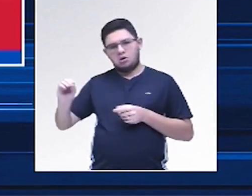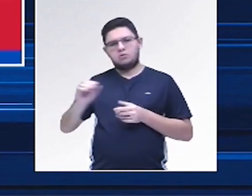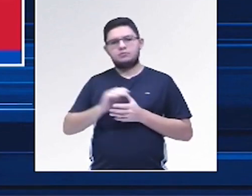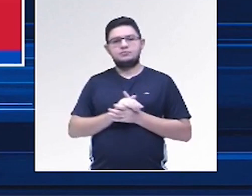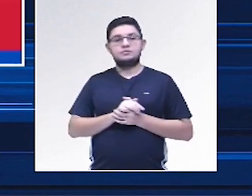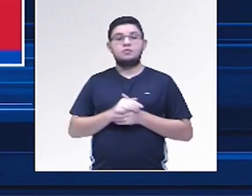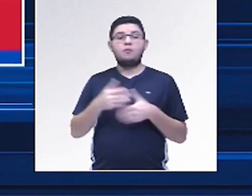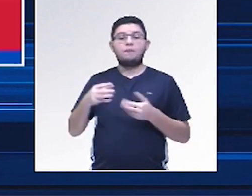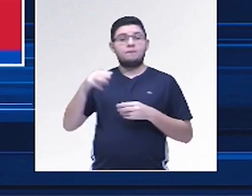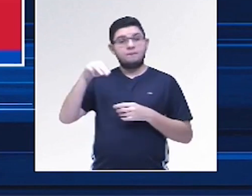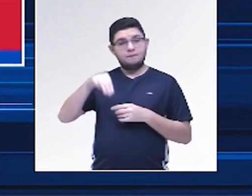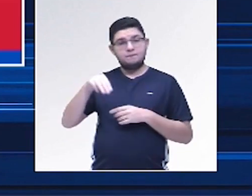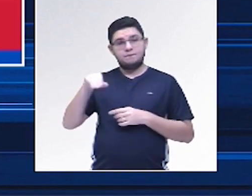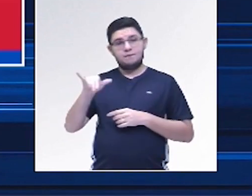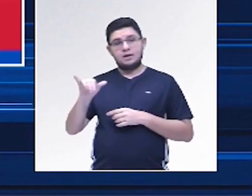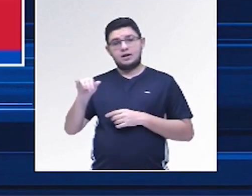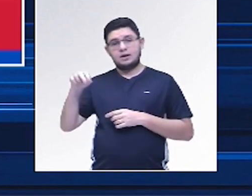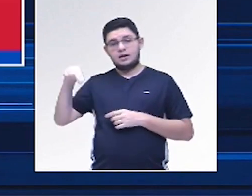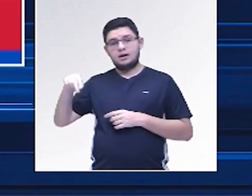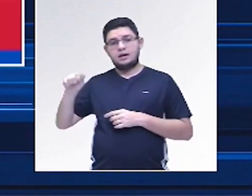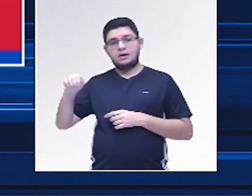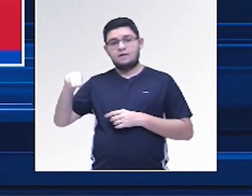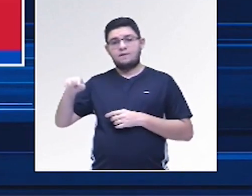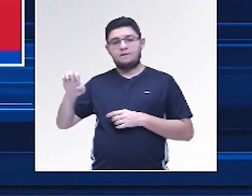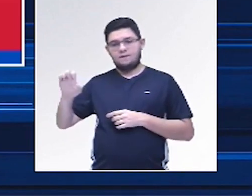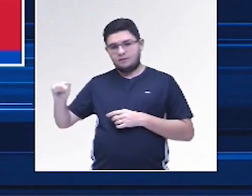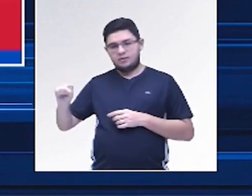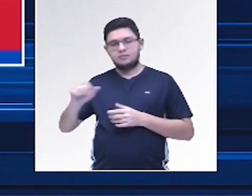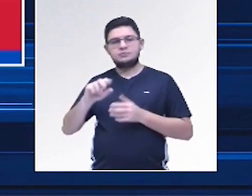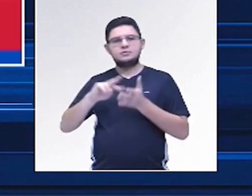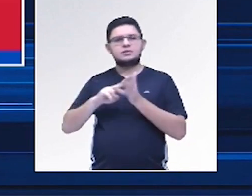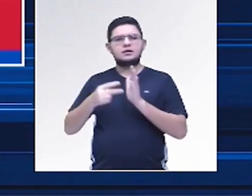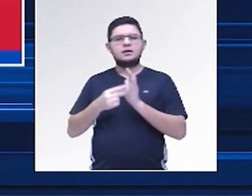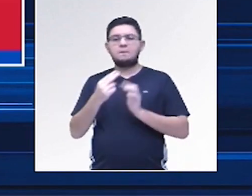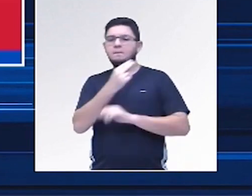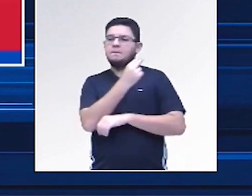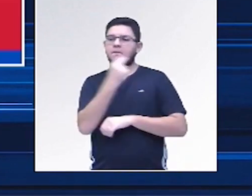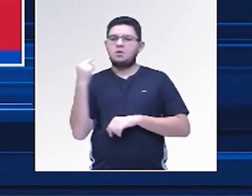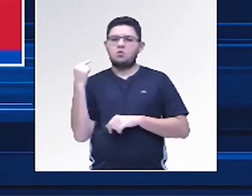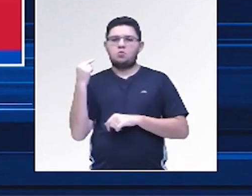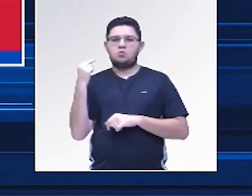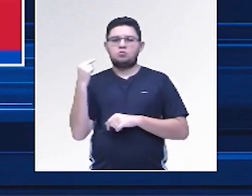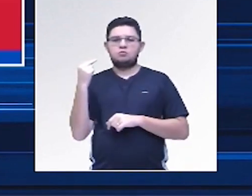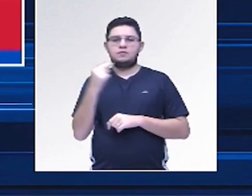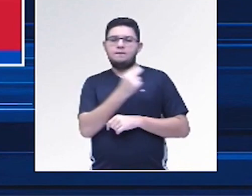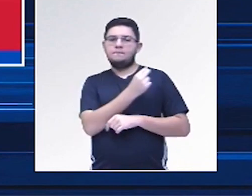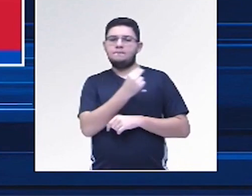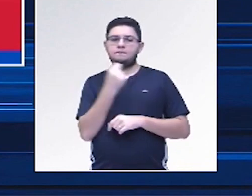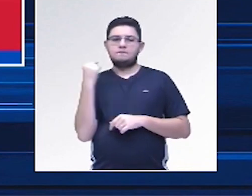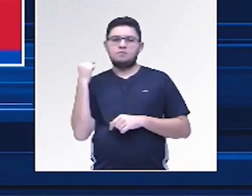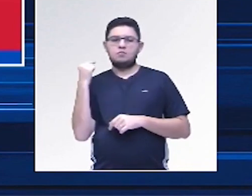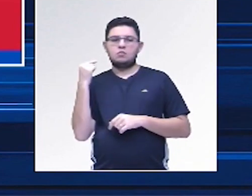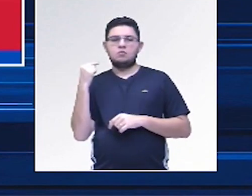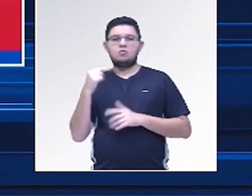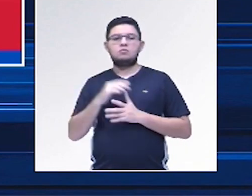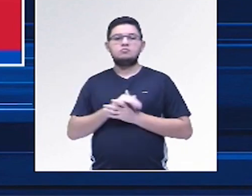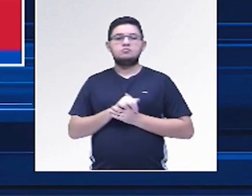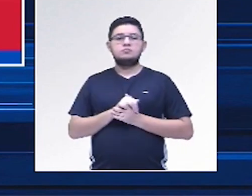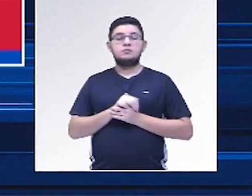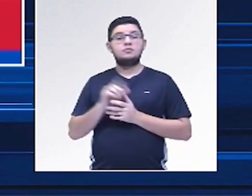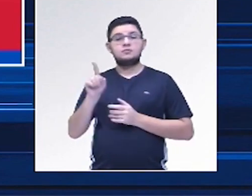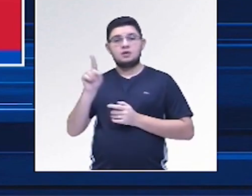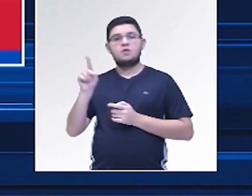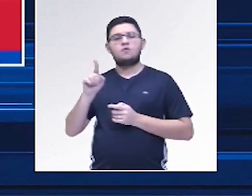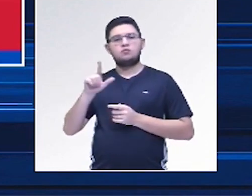meu nome é Victoria. Esse apóstrofo S aí, gente, é o verbo to be, só que está na forma contraída. Eu poderia utilizar